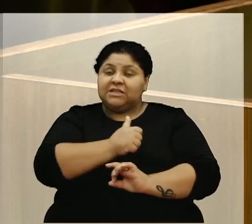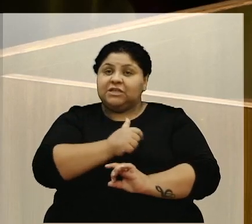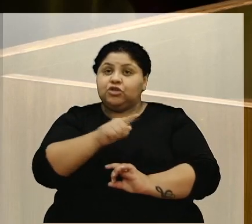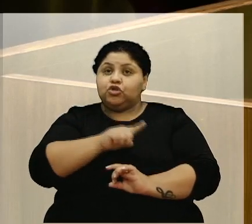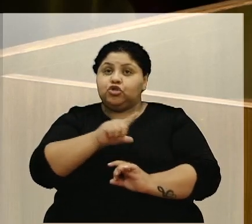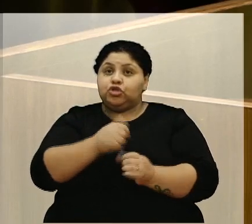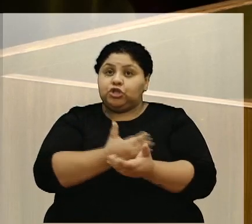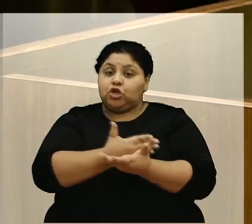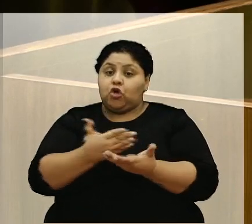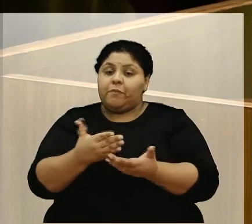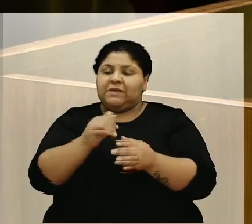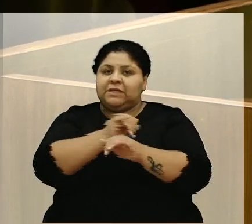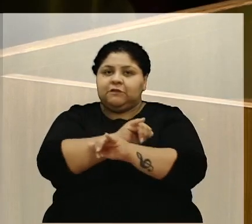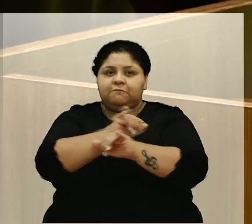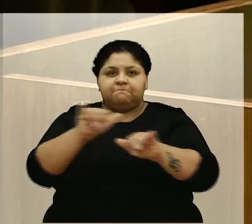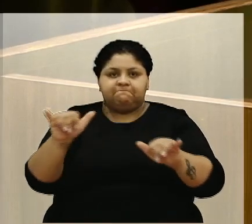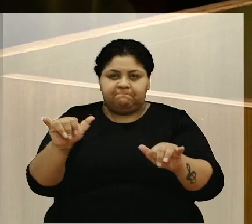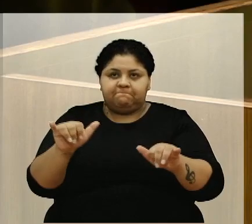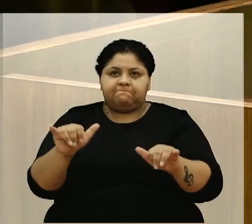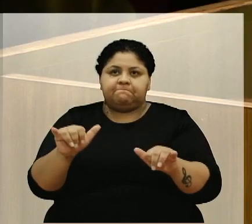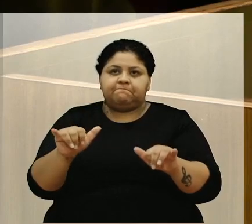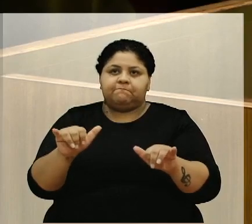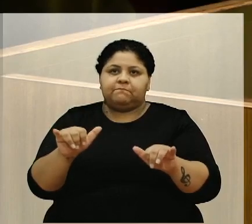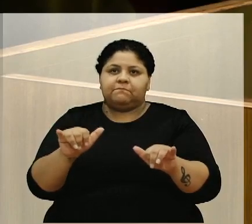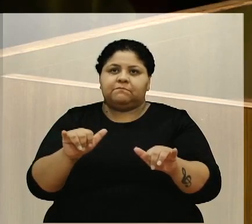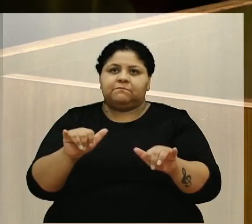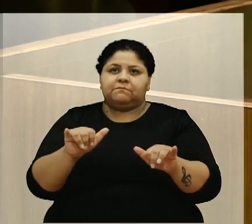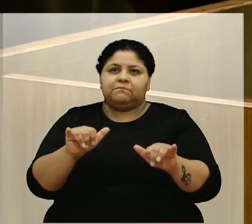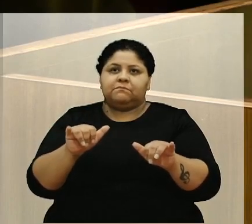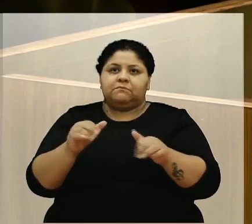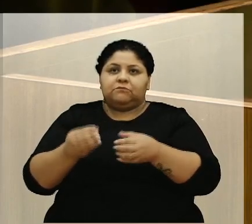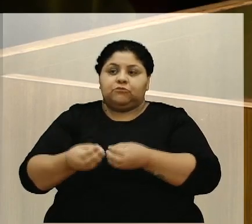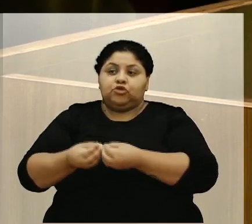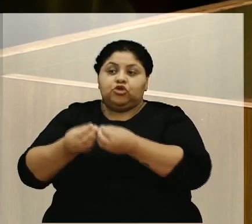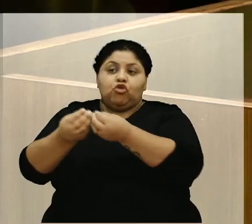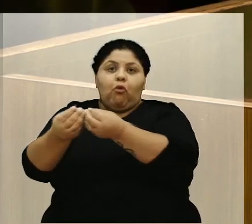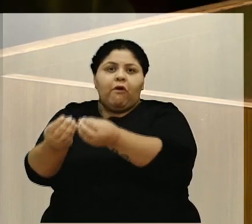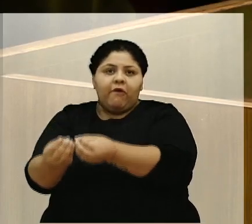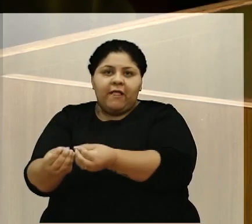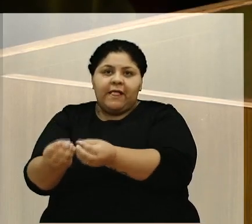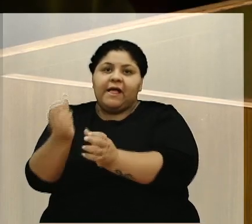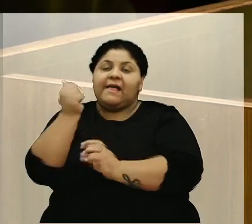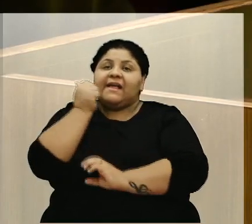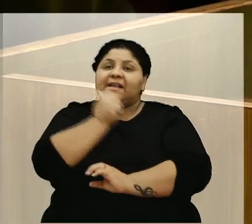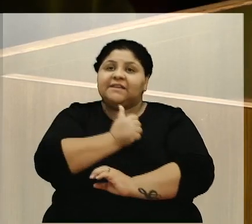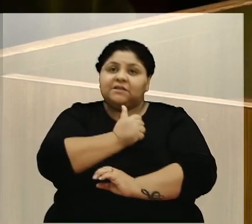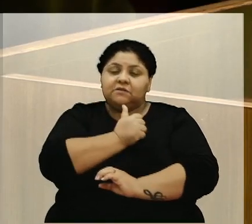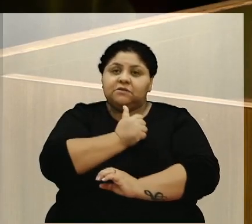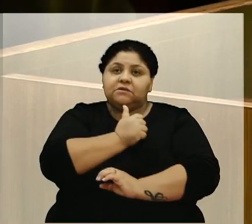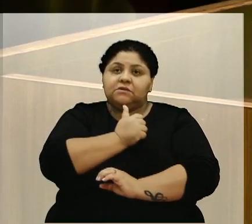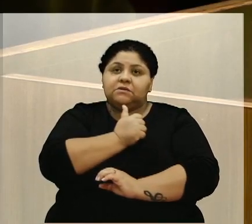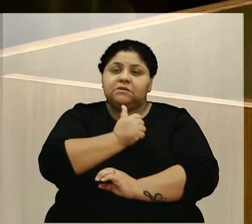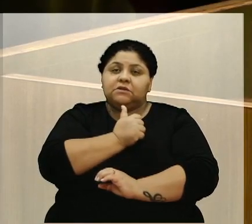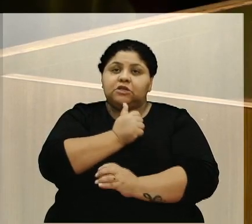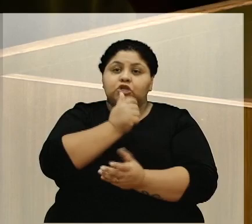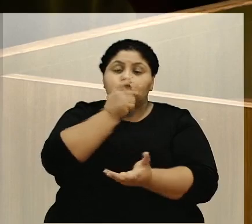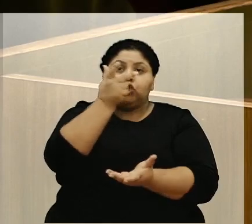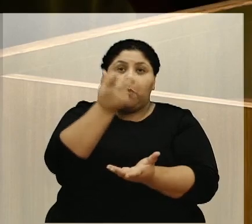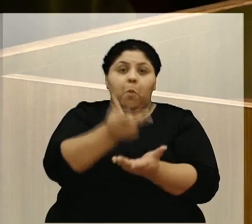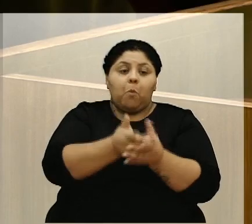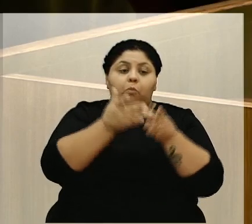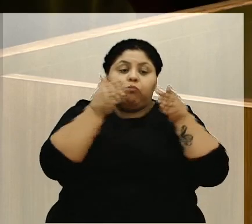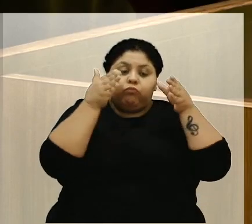lançou essa campanha de doação às mulheres de produtos